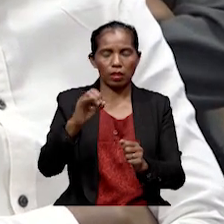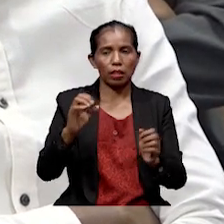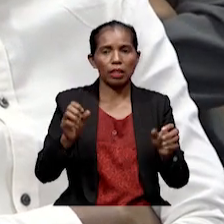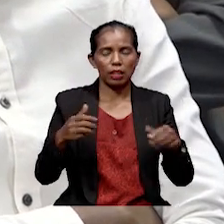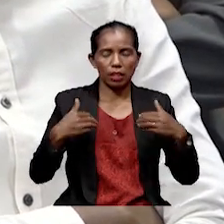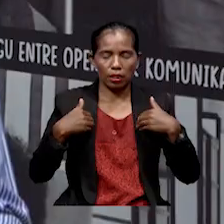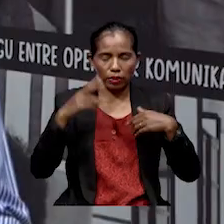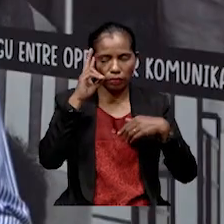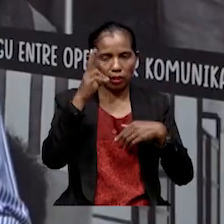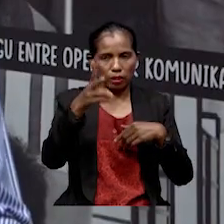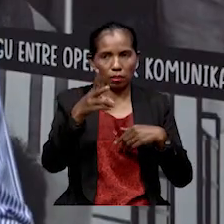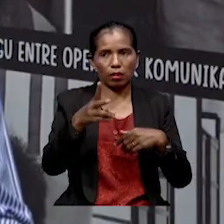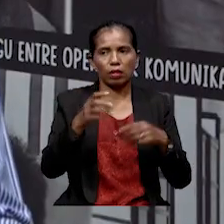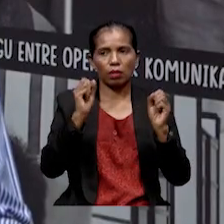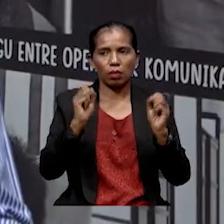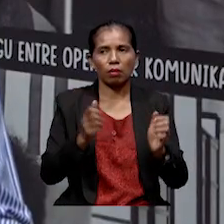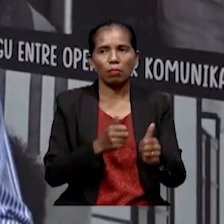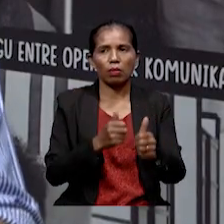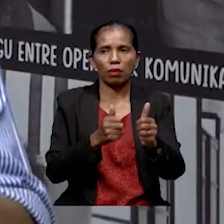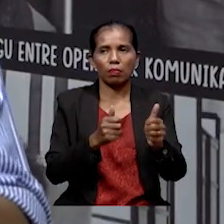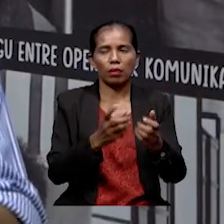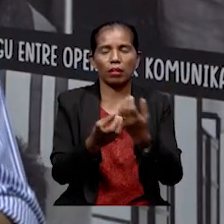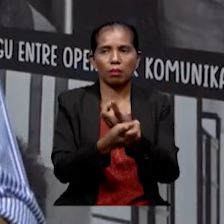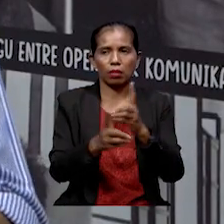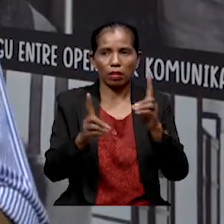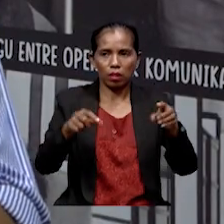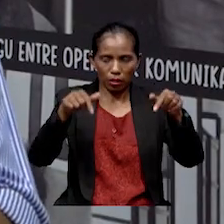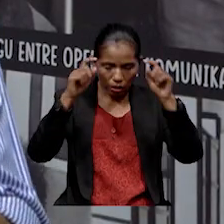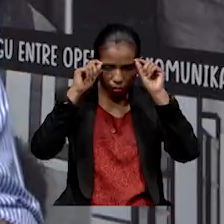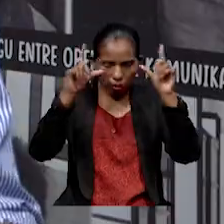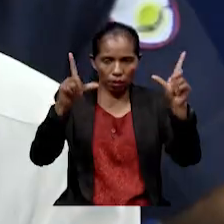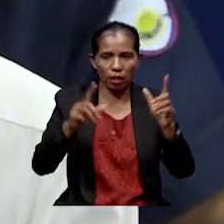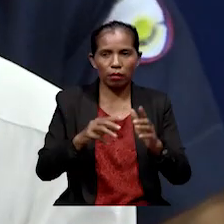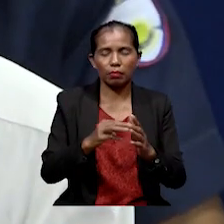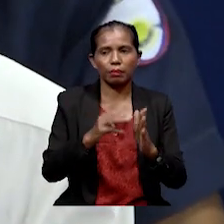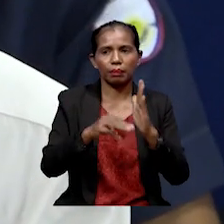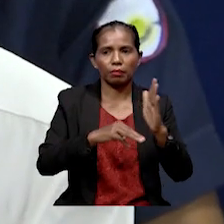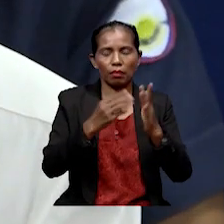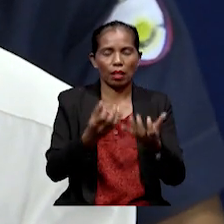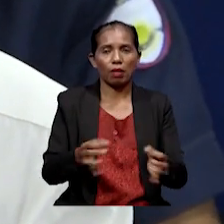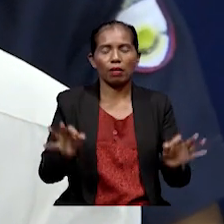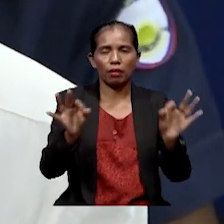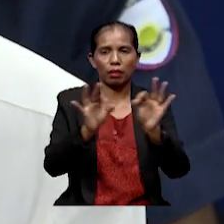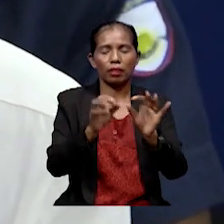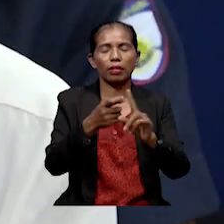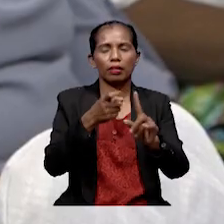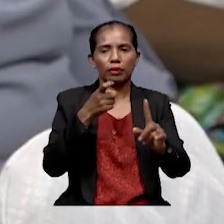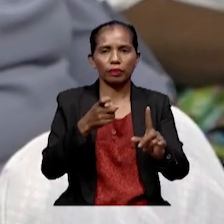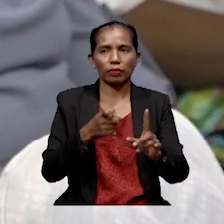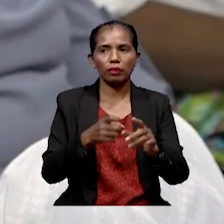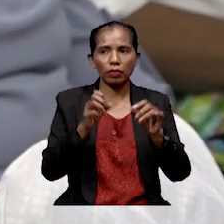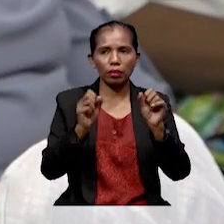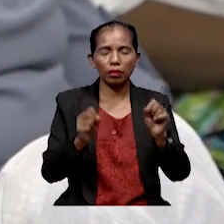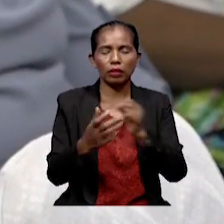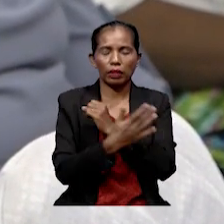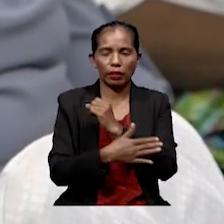hanesan hakarak promove democracia iha Timor-Leste. Merisi explica media mak pilar importante husi demokratização iha